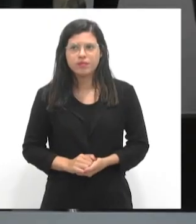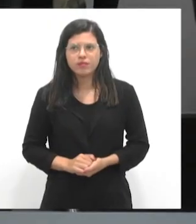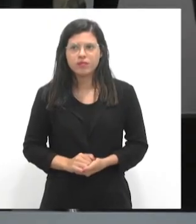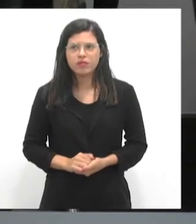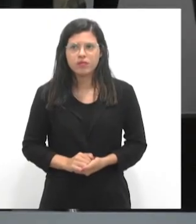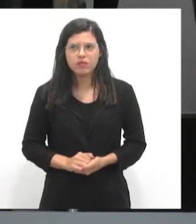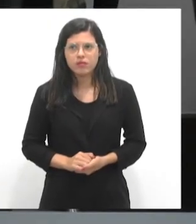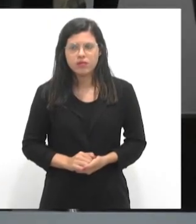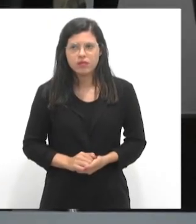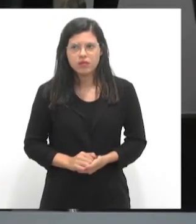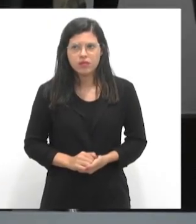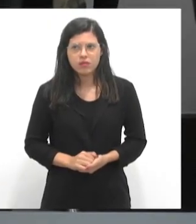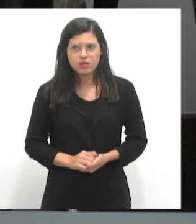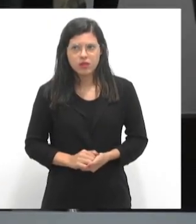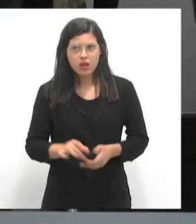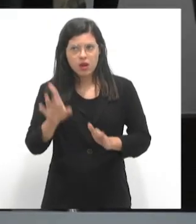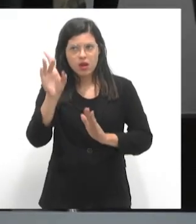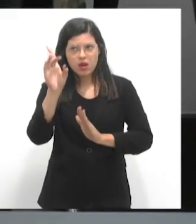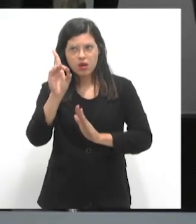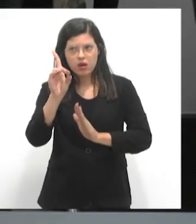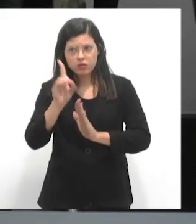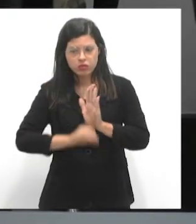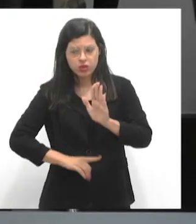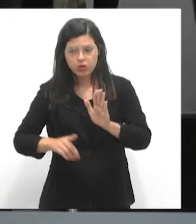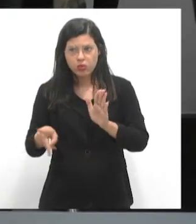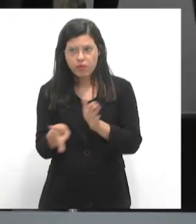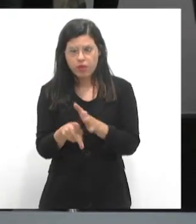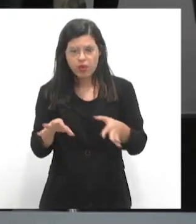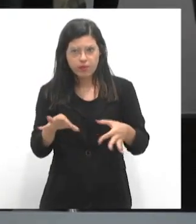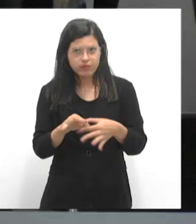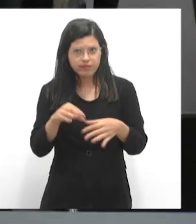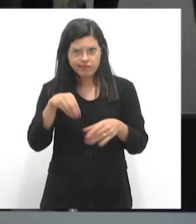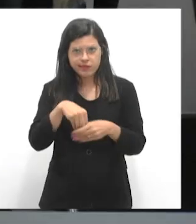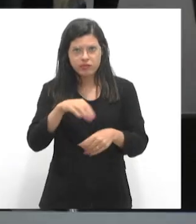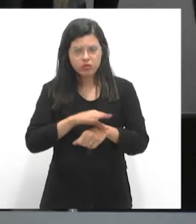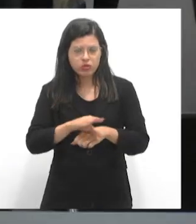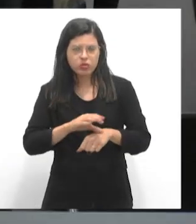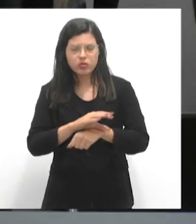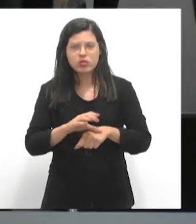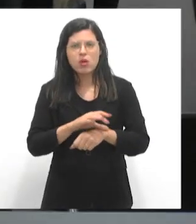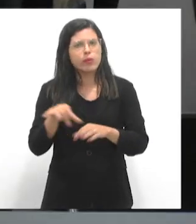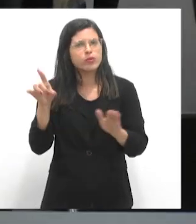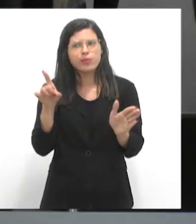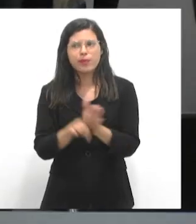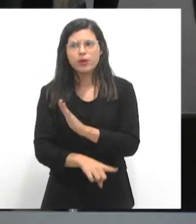É um direito da Constituição. Eu pergunto a Vossa Excelência,